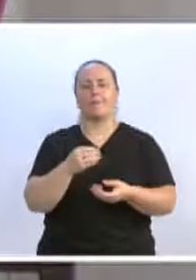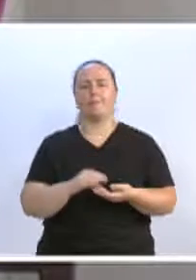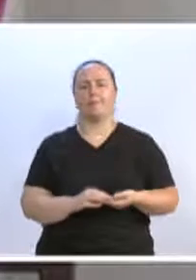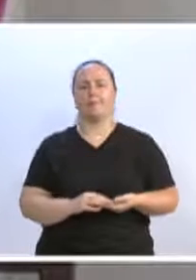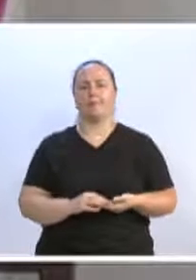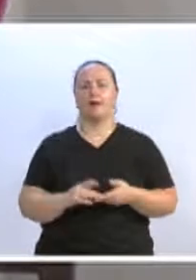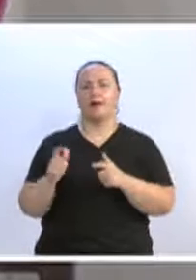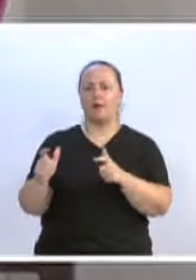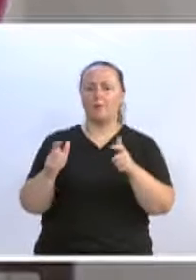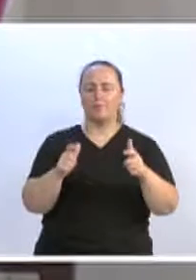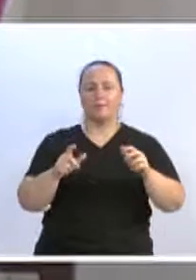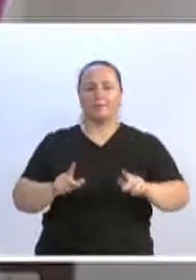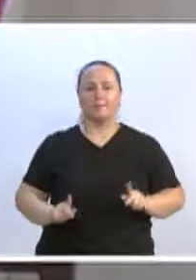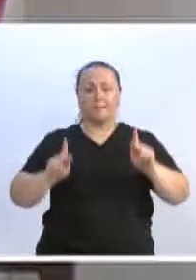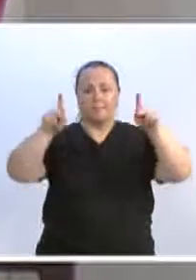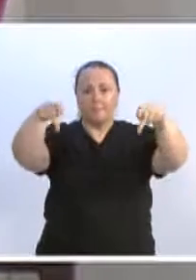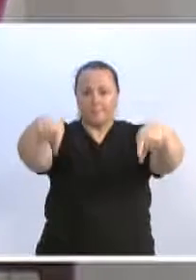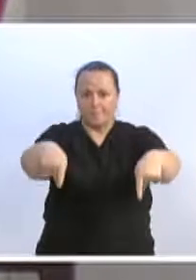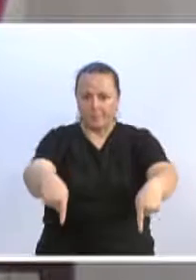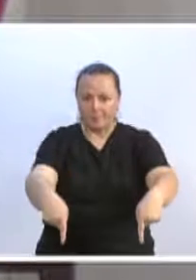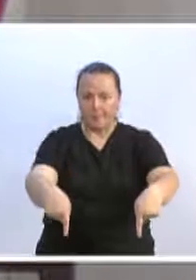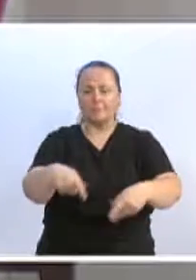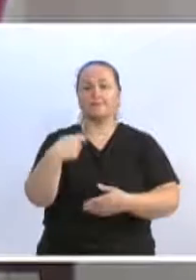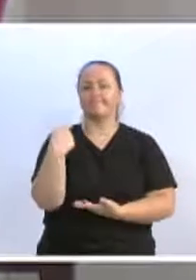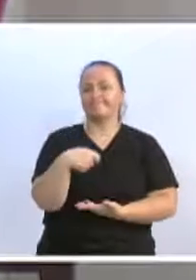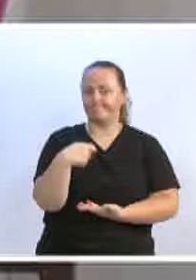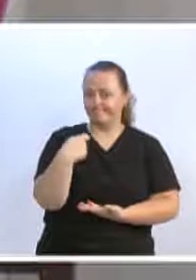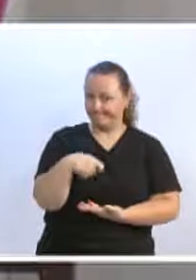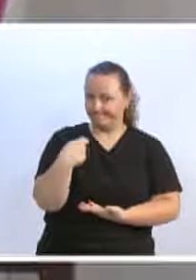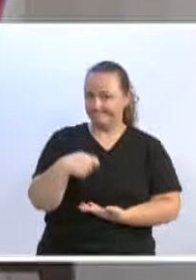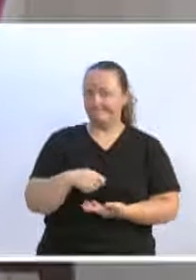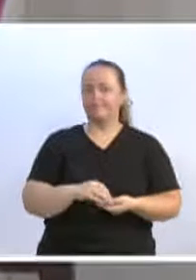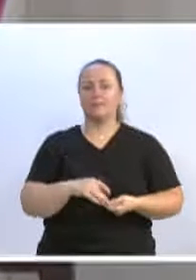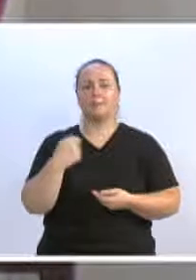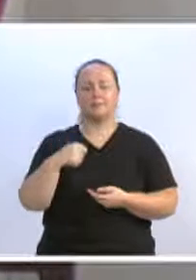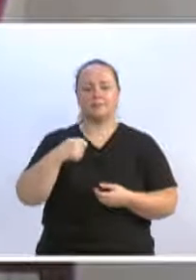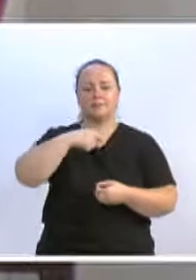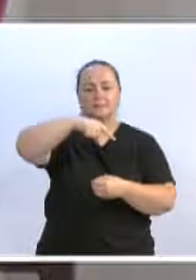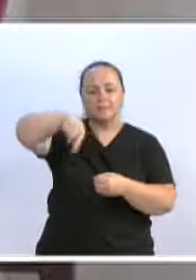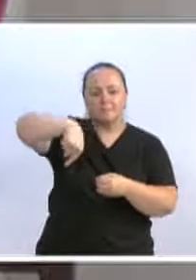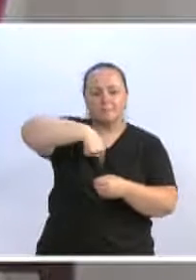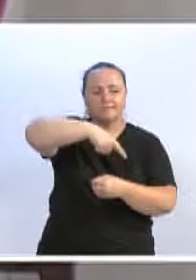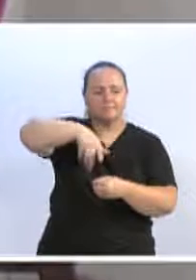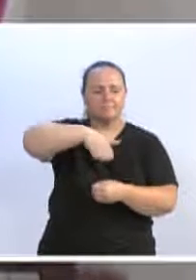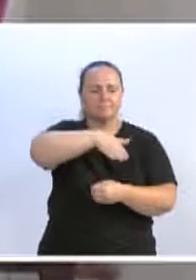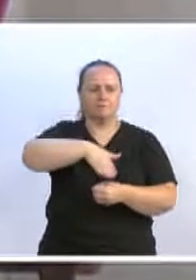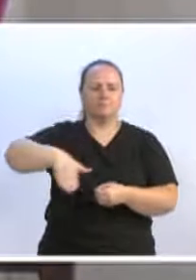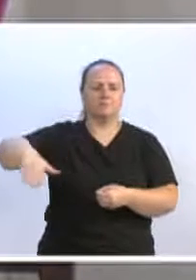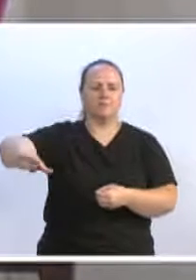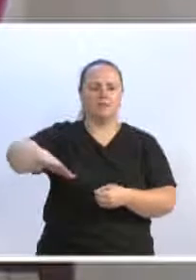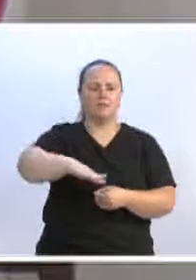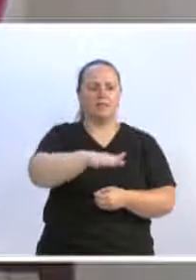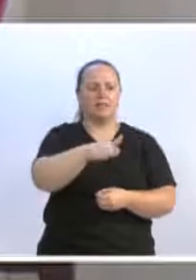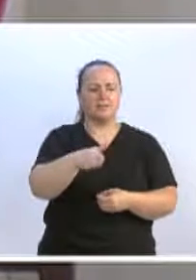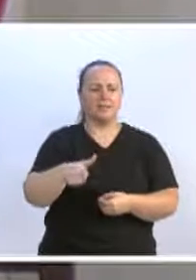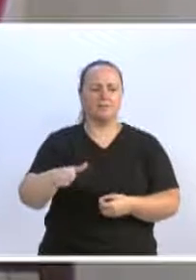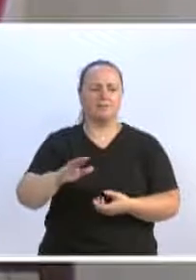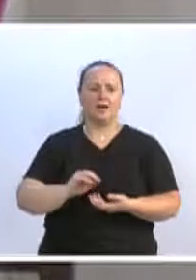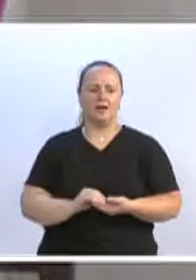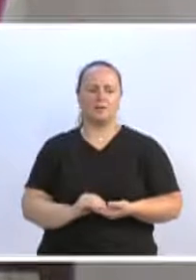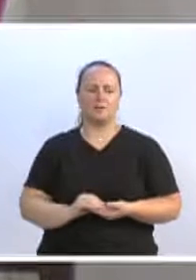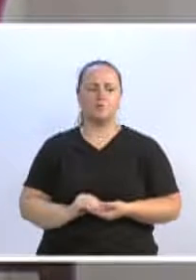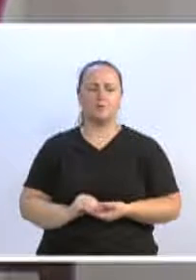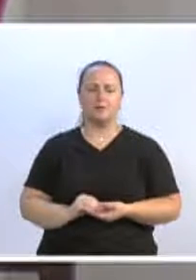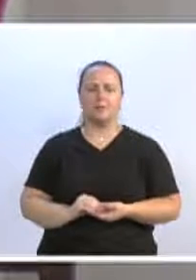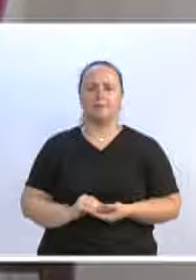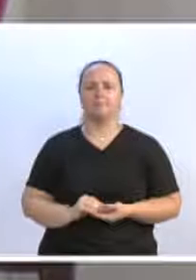pontes no município no final nós precisamos do anel periférico né a gente precisa buscar essa essa de alguma forma é alternativa para a